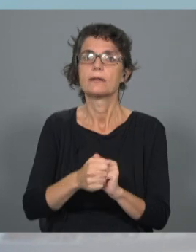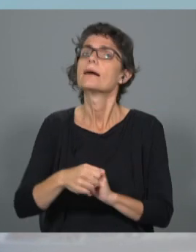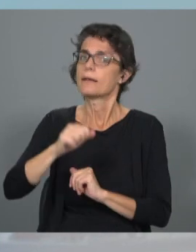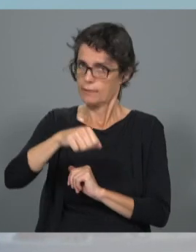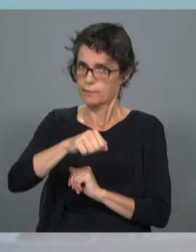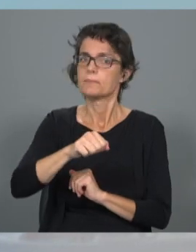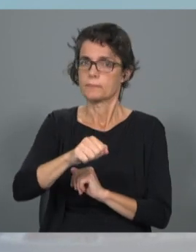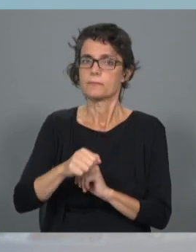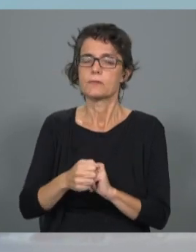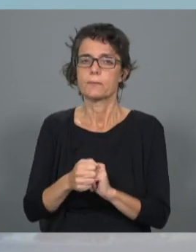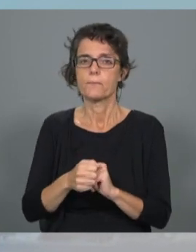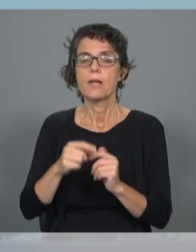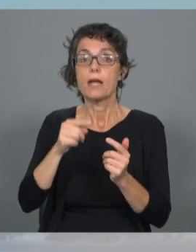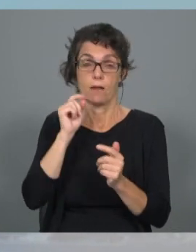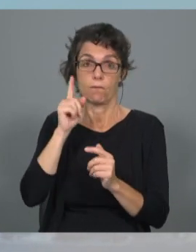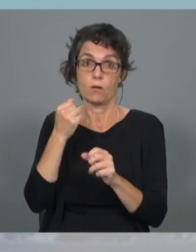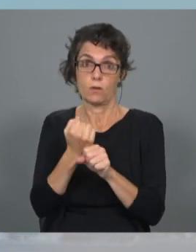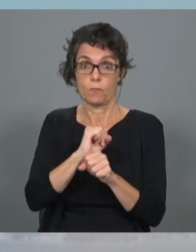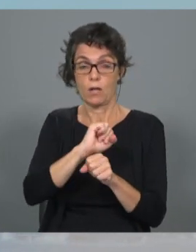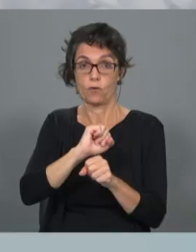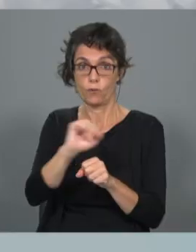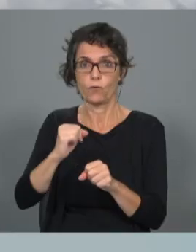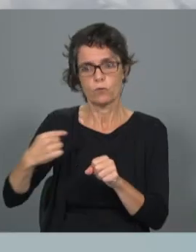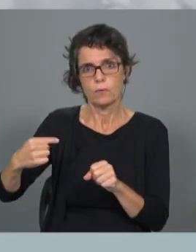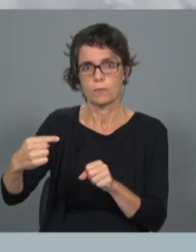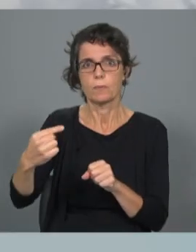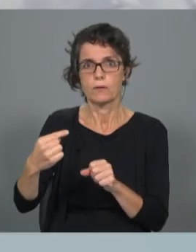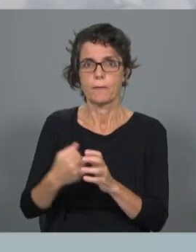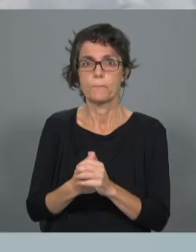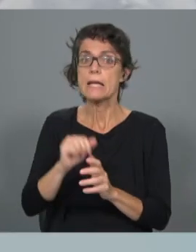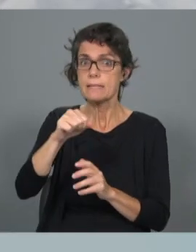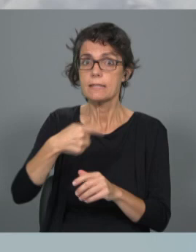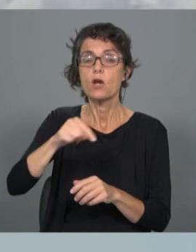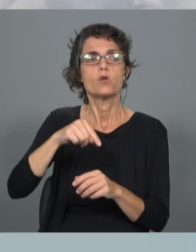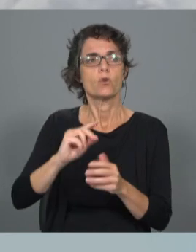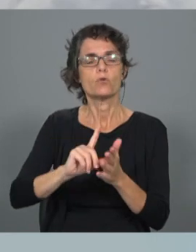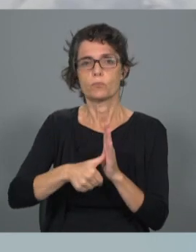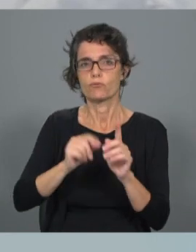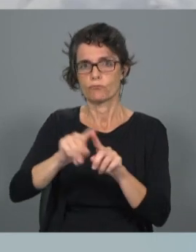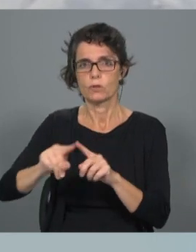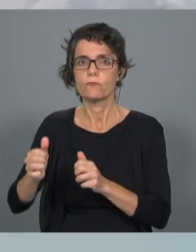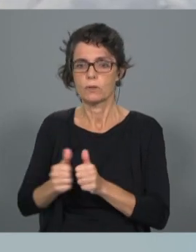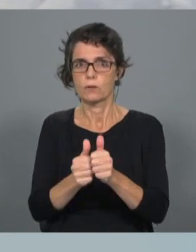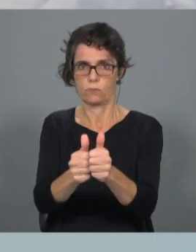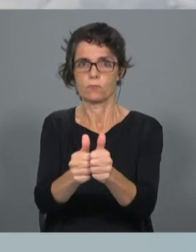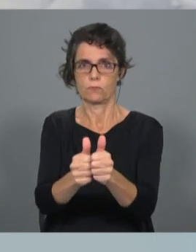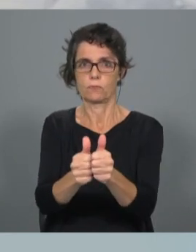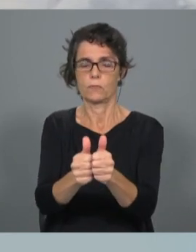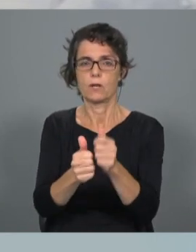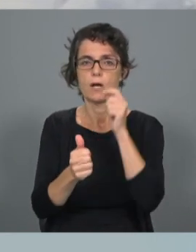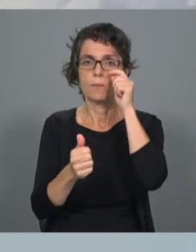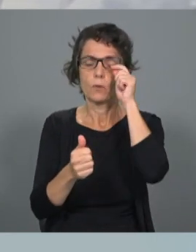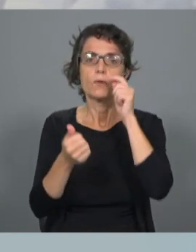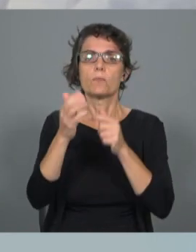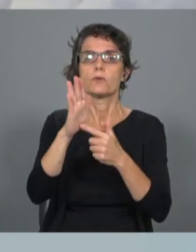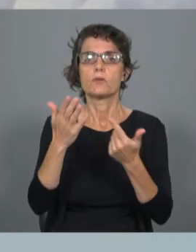em funcionamento e alimentando diariamente. Certo. Não é? Nós temos diversos projetos, como referiu, que vão desde